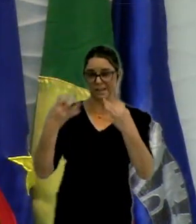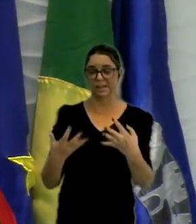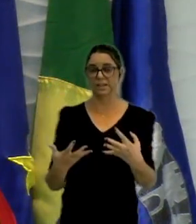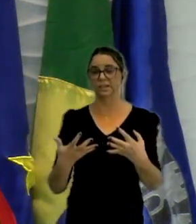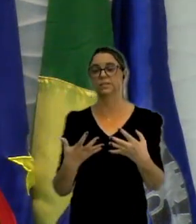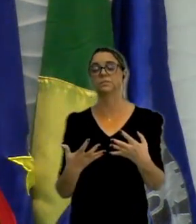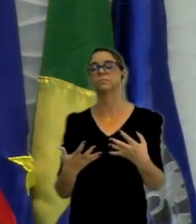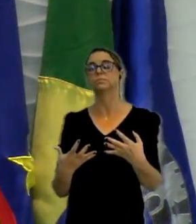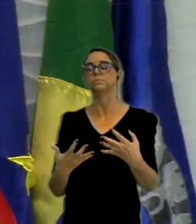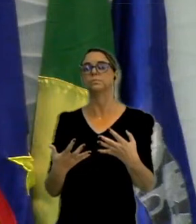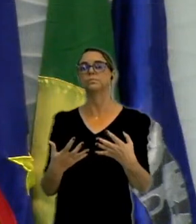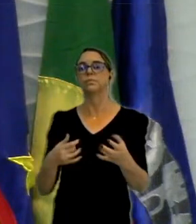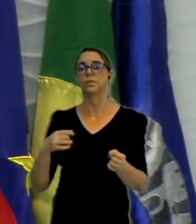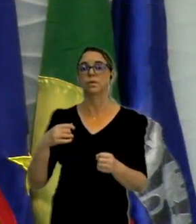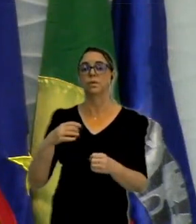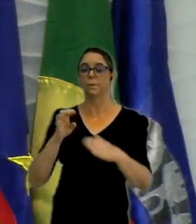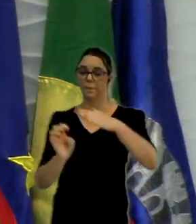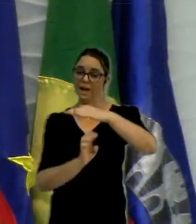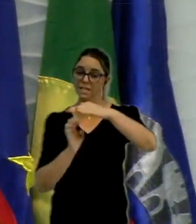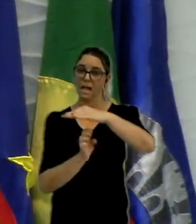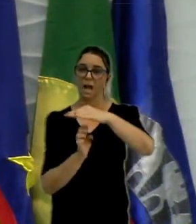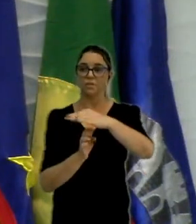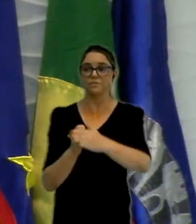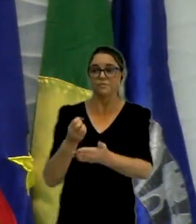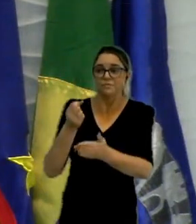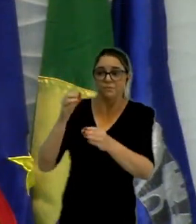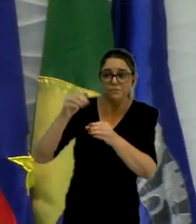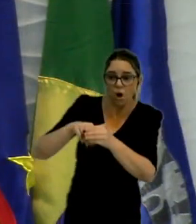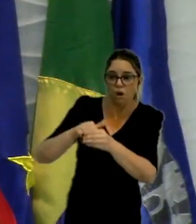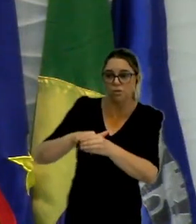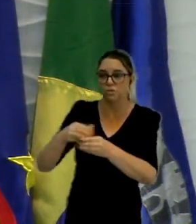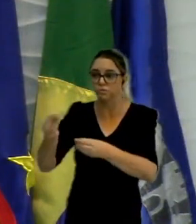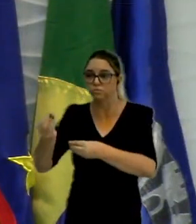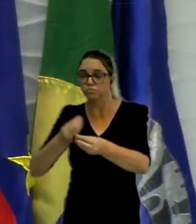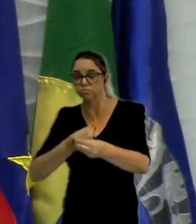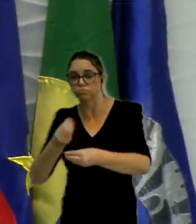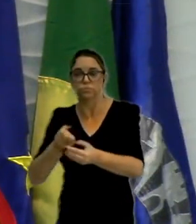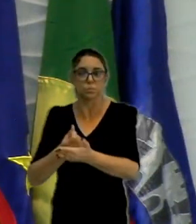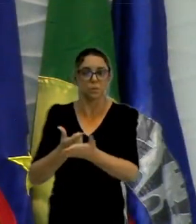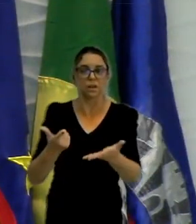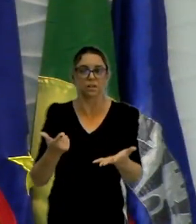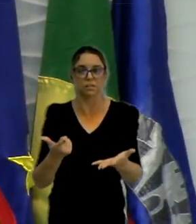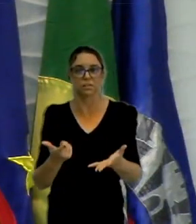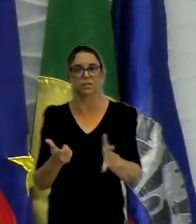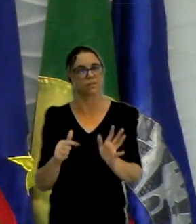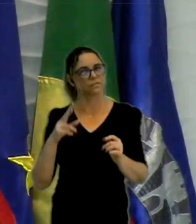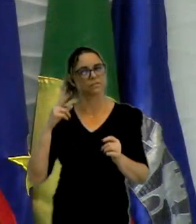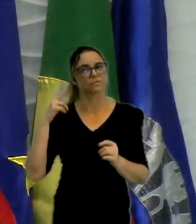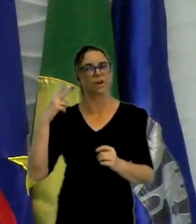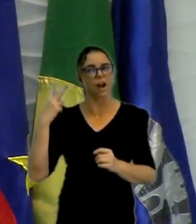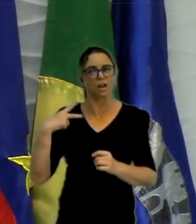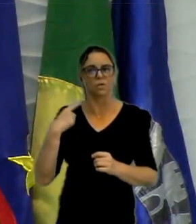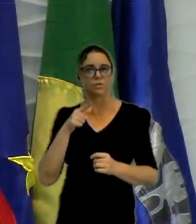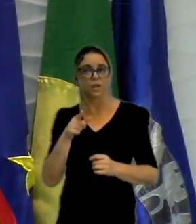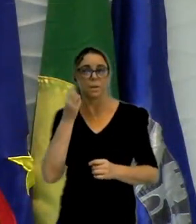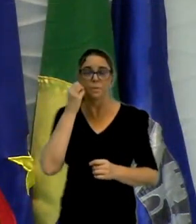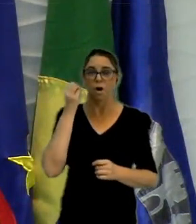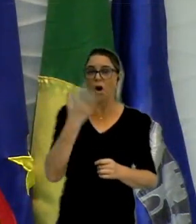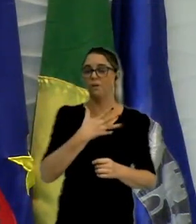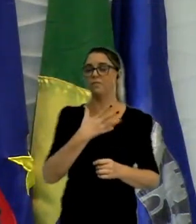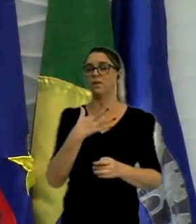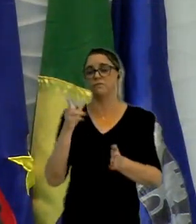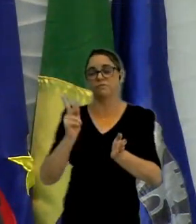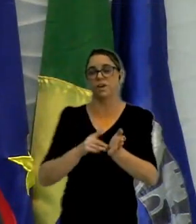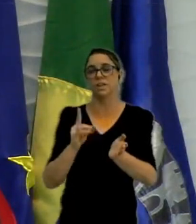Que o empresário está comprando voto agora, em véspera de eleição. Vereador, a Vossa Excelência é prova disso. A Vossa